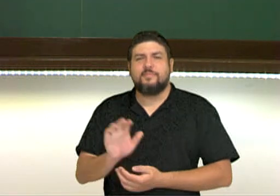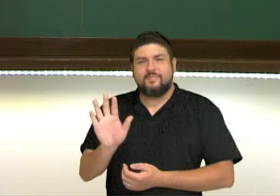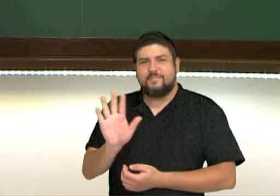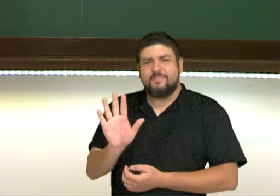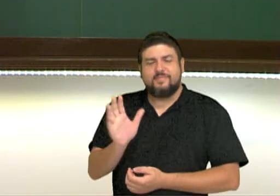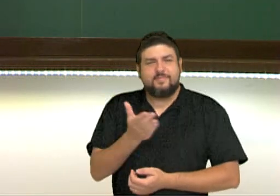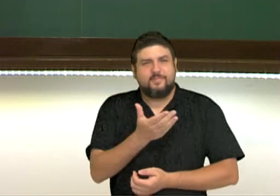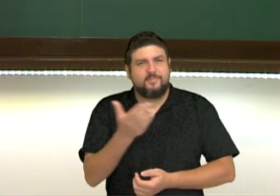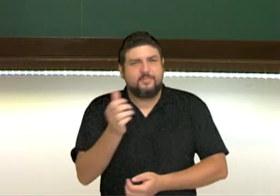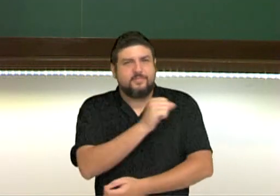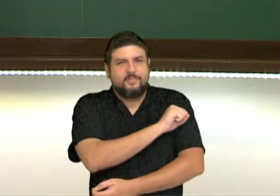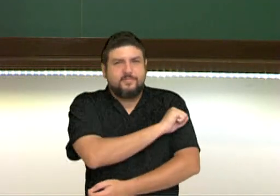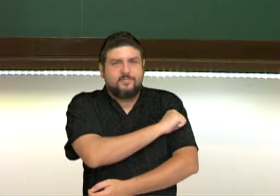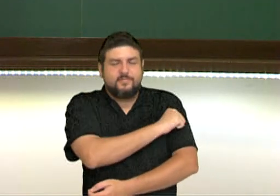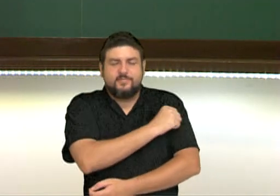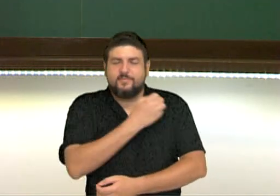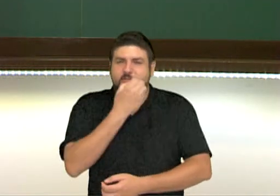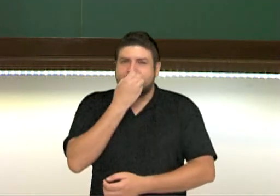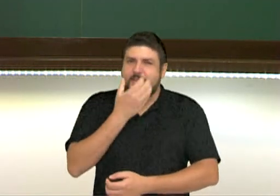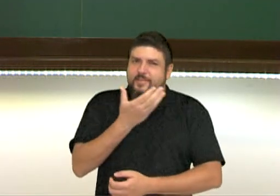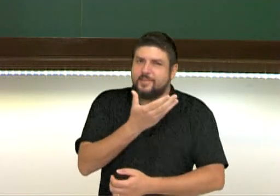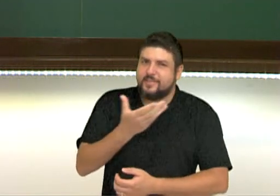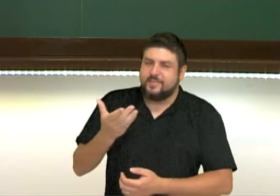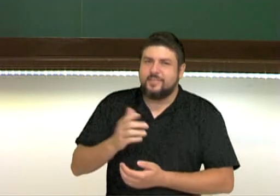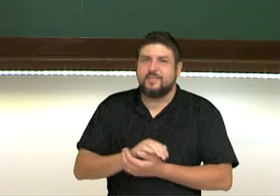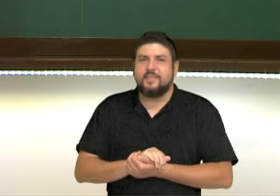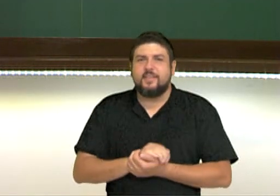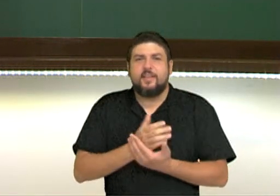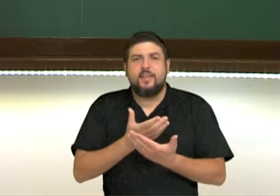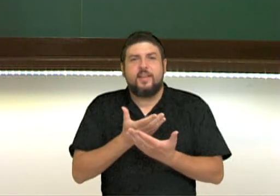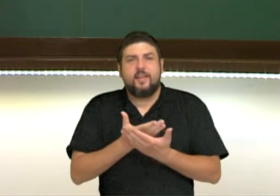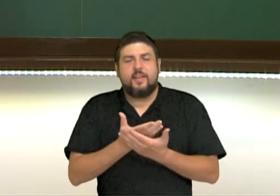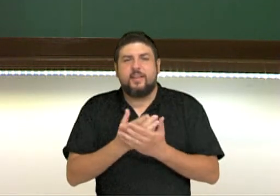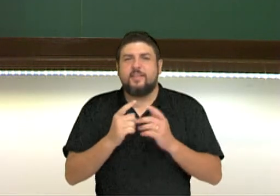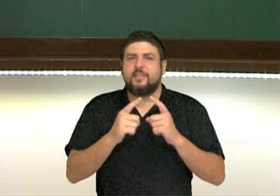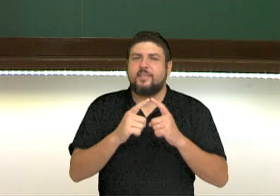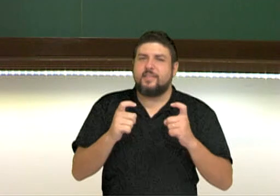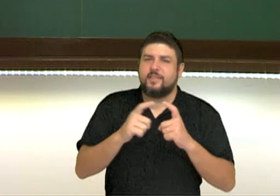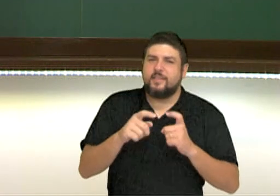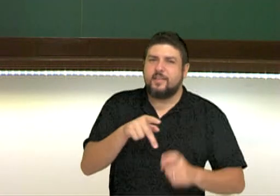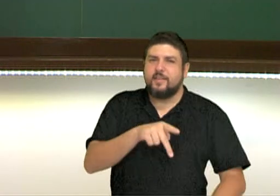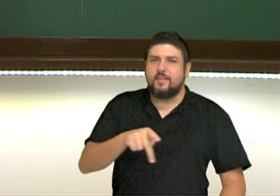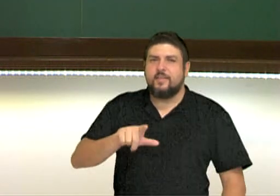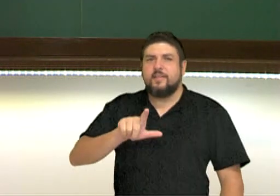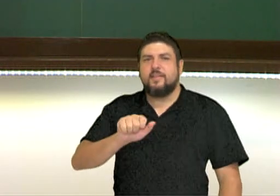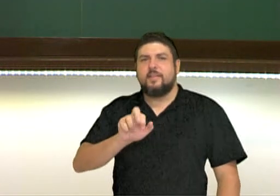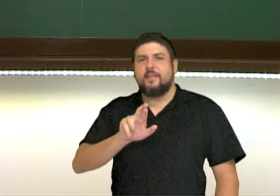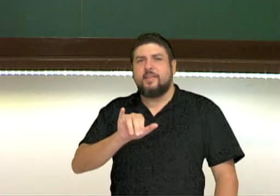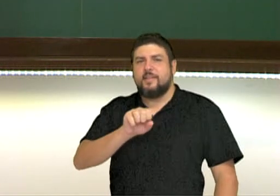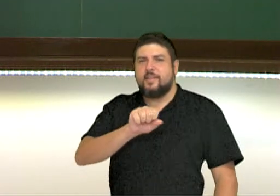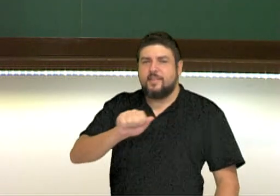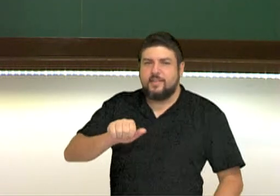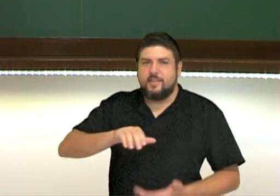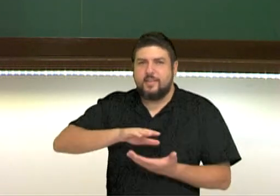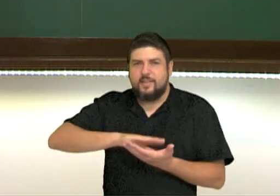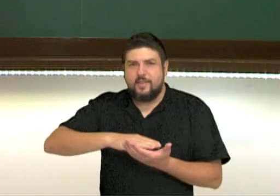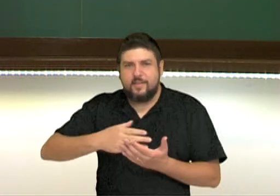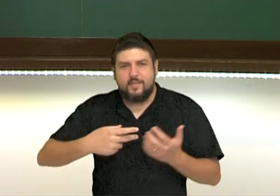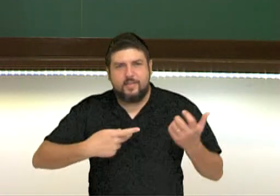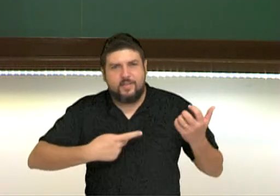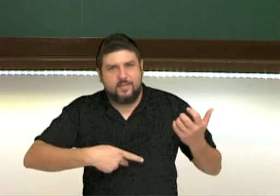Olá, estudantes do 8º ano, tudo bem? Aula de Ciências, professora Larissa aqui com vocês, nosso intérprete